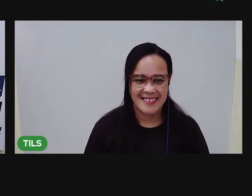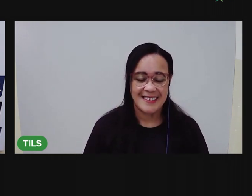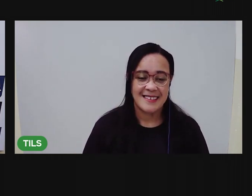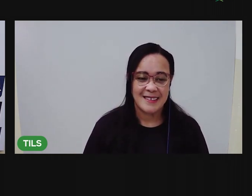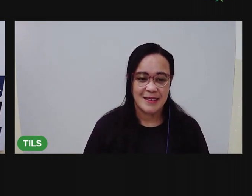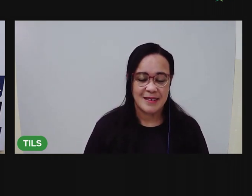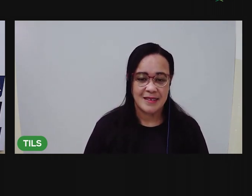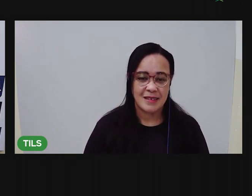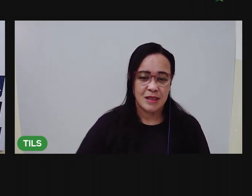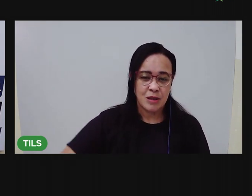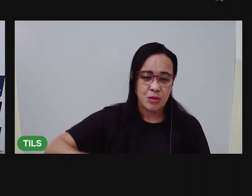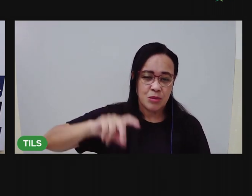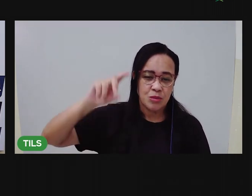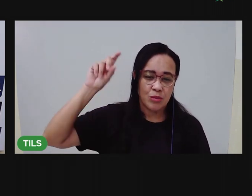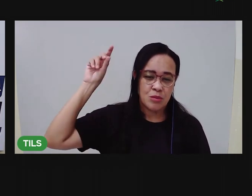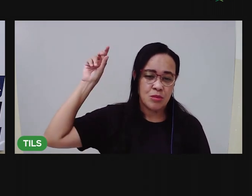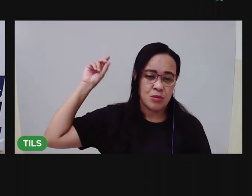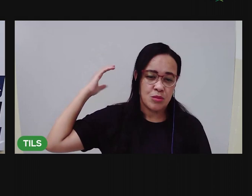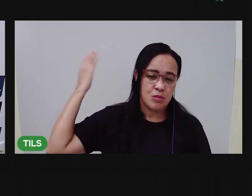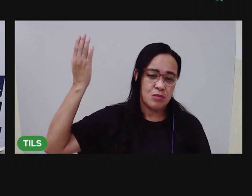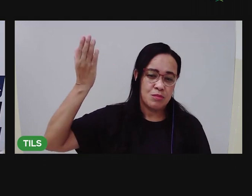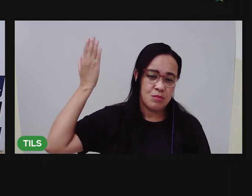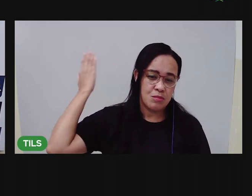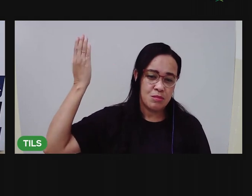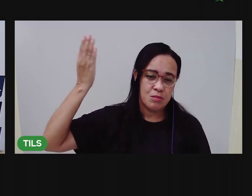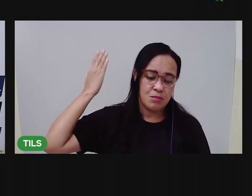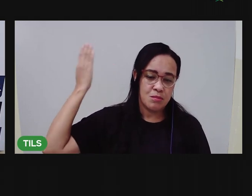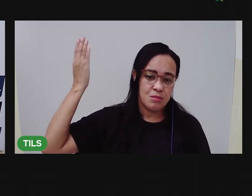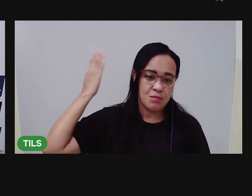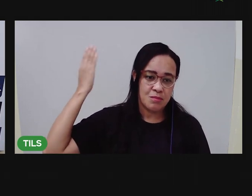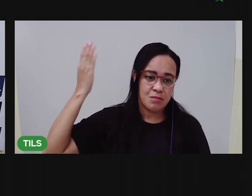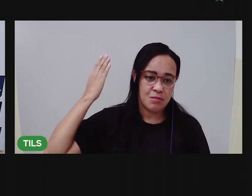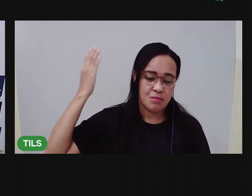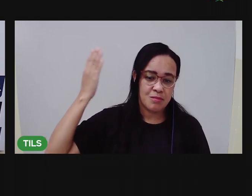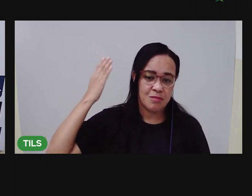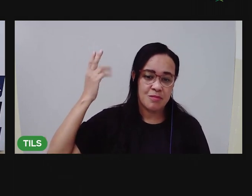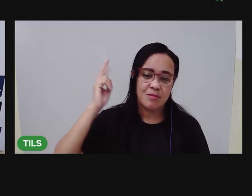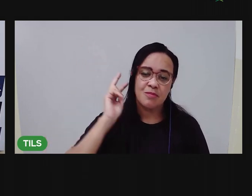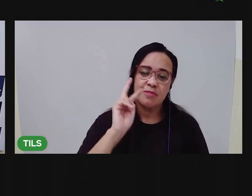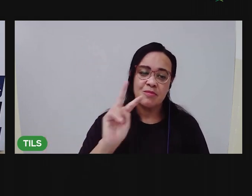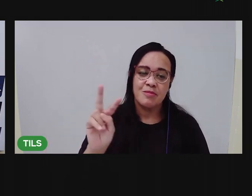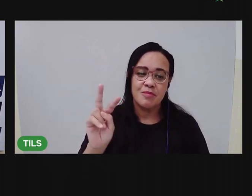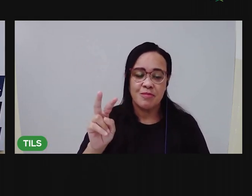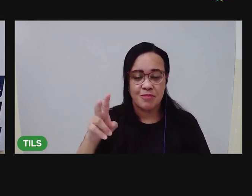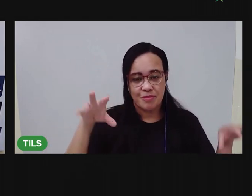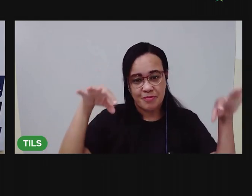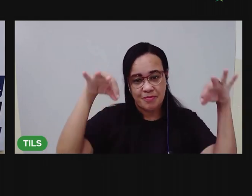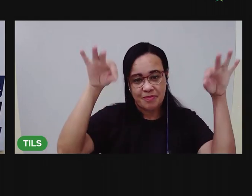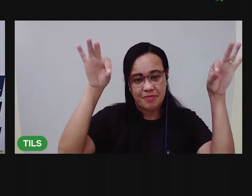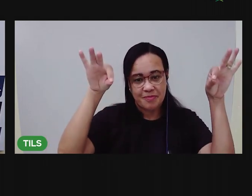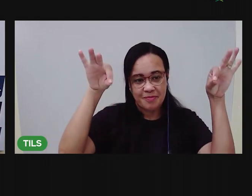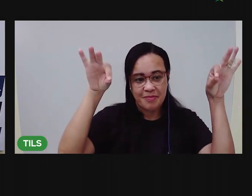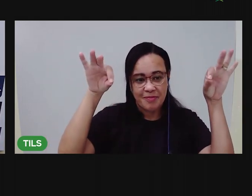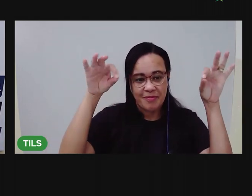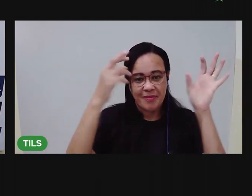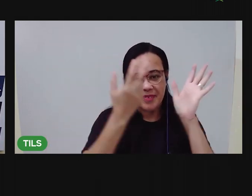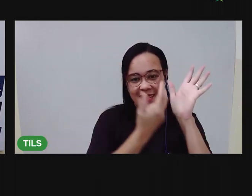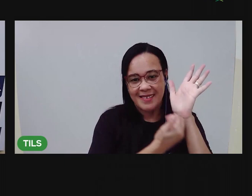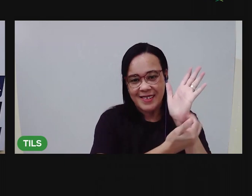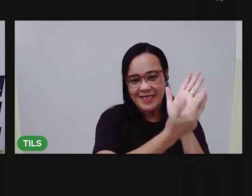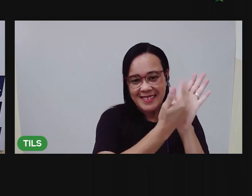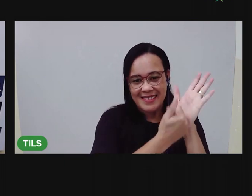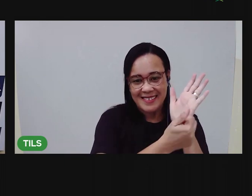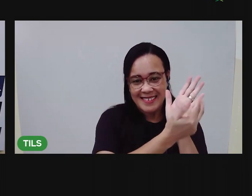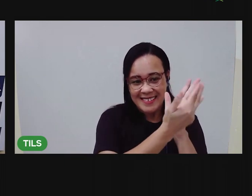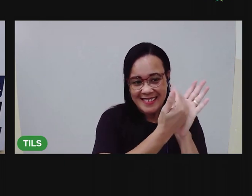Estão muito, muito longe. Olha só que as primeiras imagens que estão aparecendo